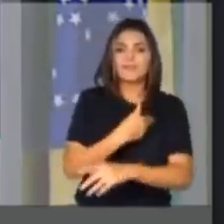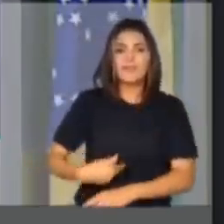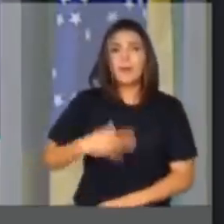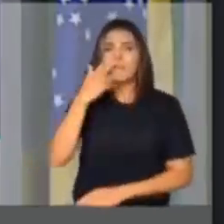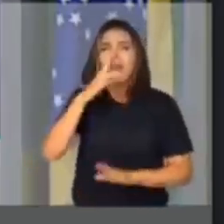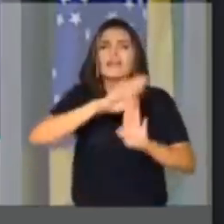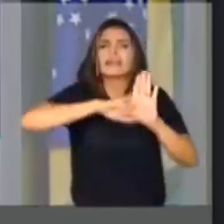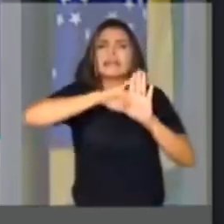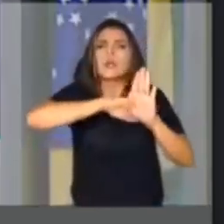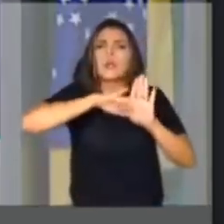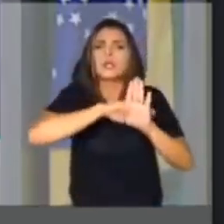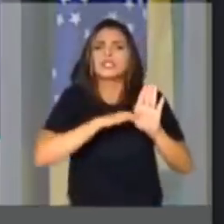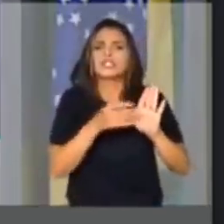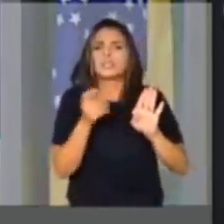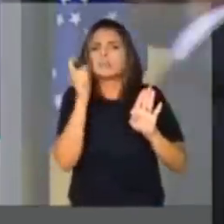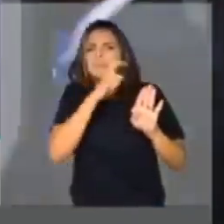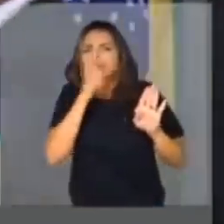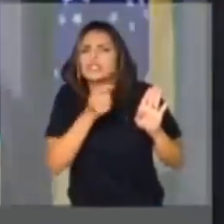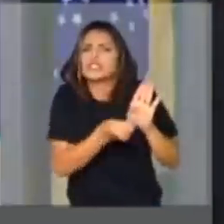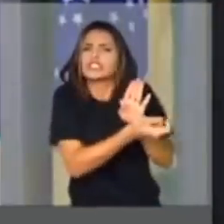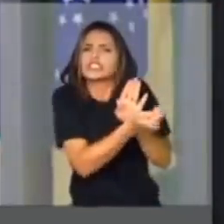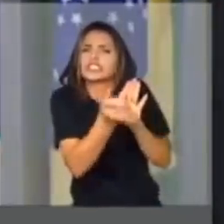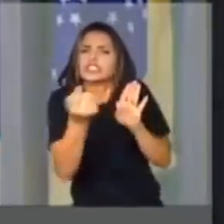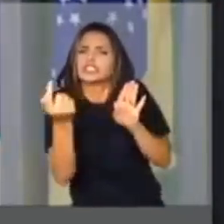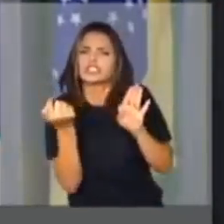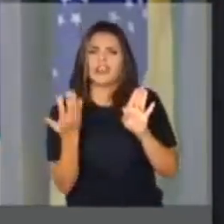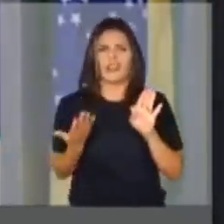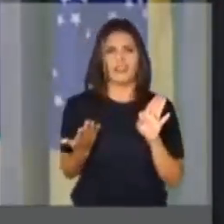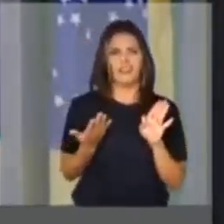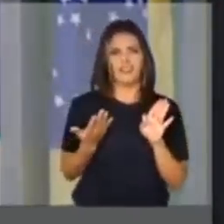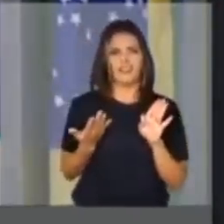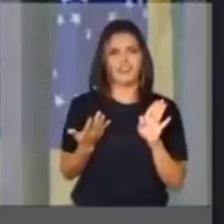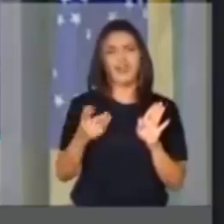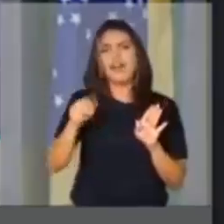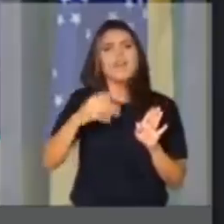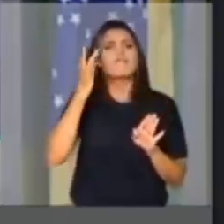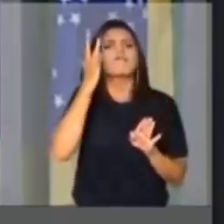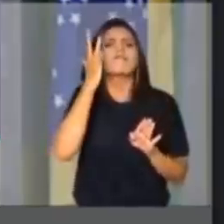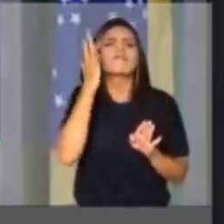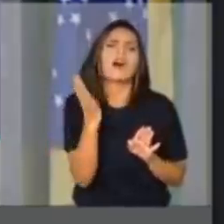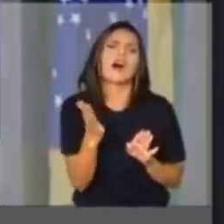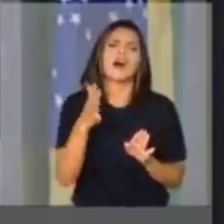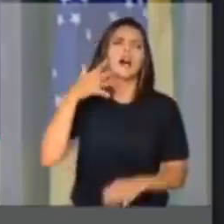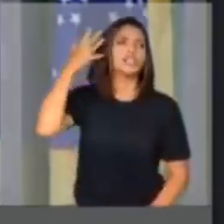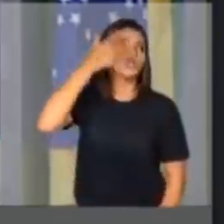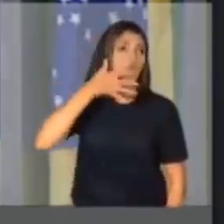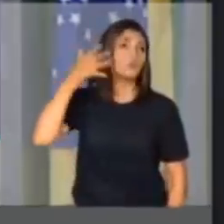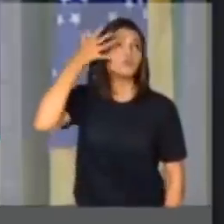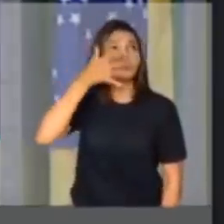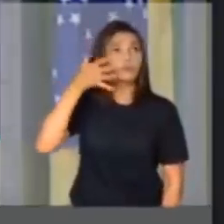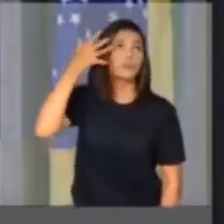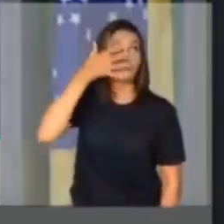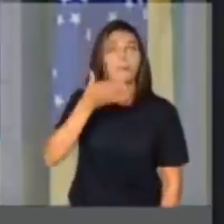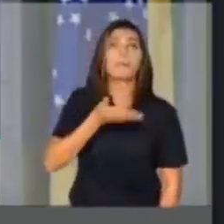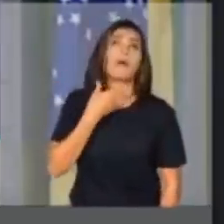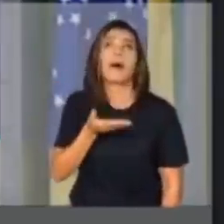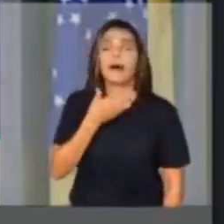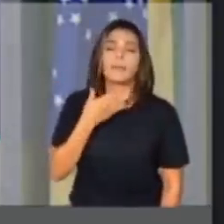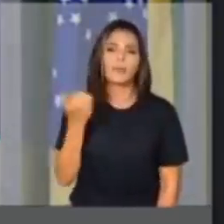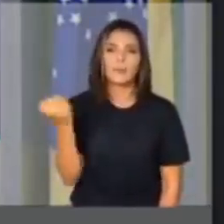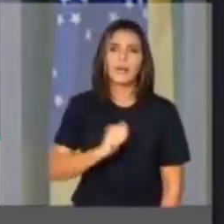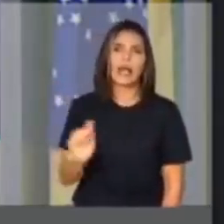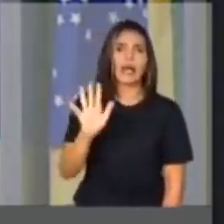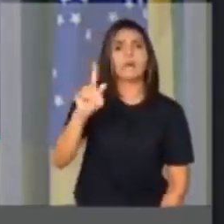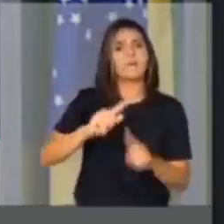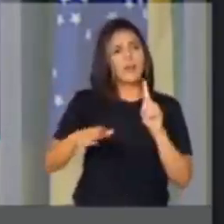tipo possível, demagógica, populista. É muito fácil ficar falando discurso vazio, mas não propor nenhum tipo de